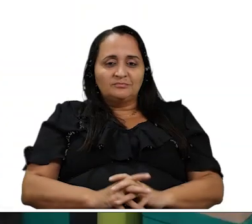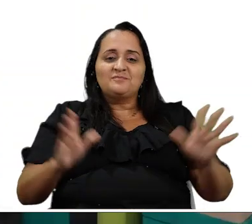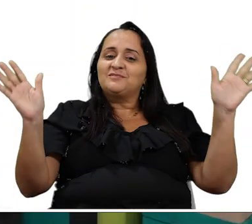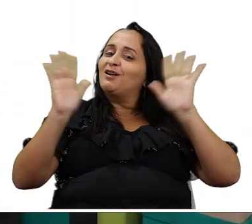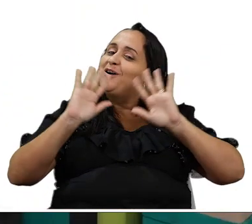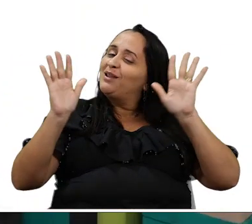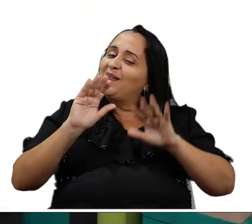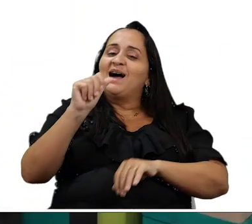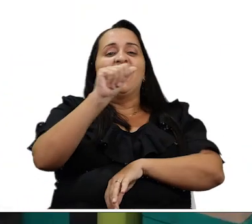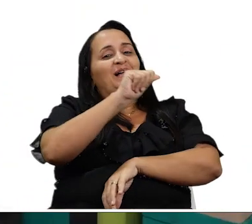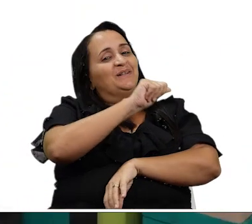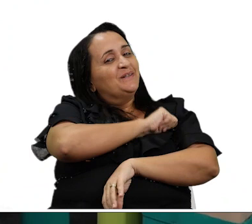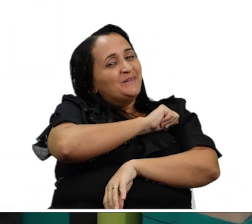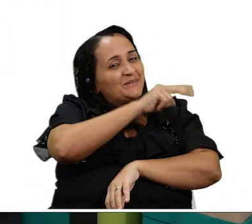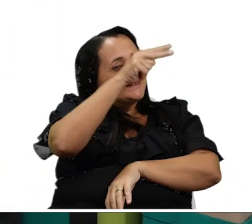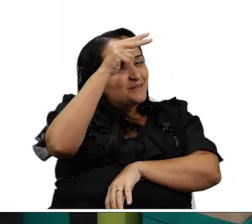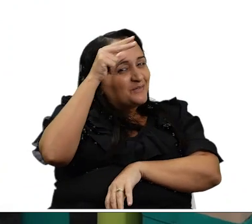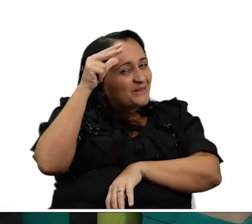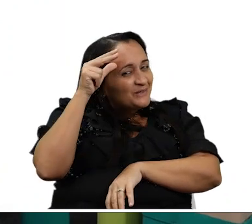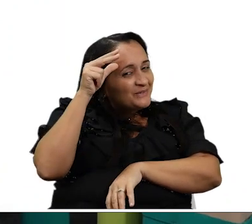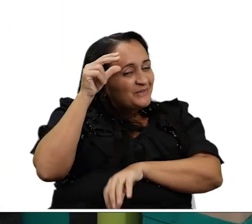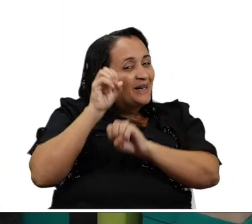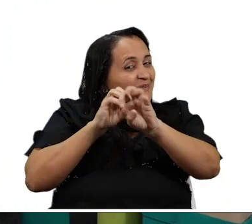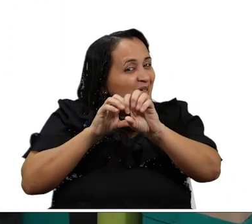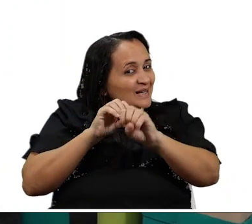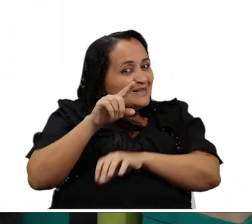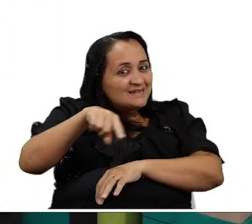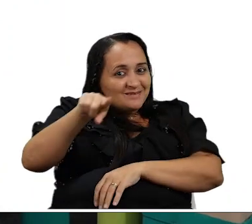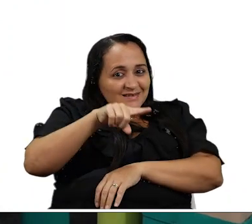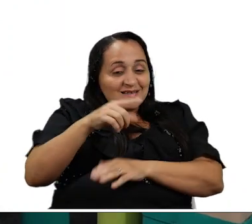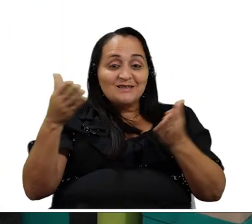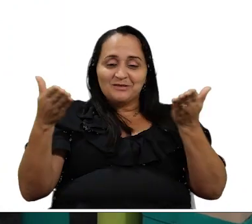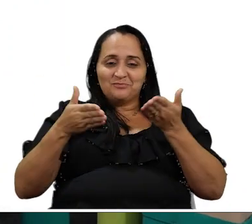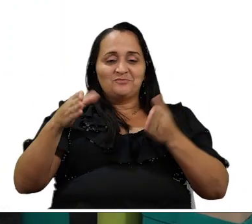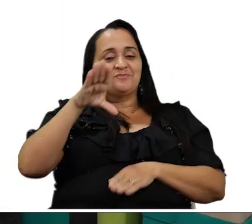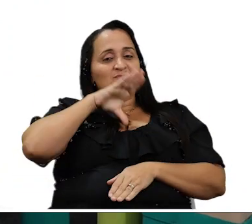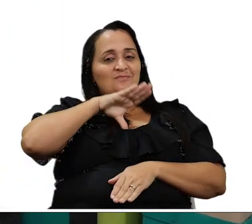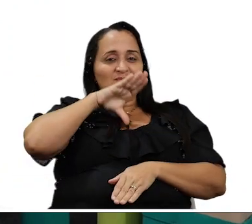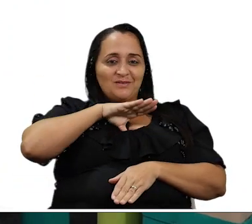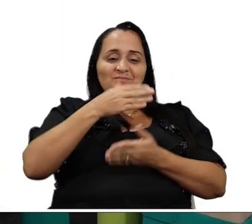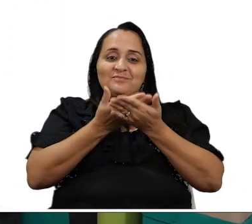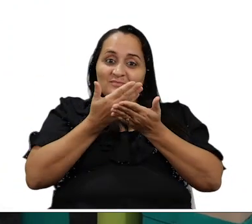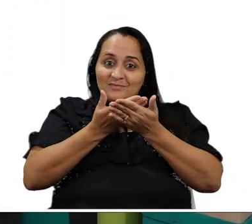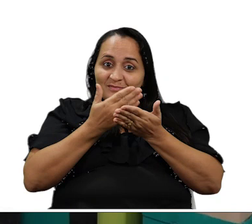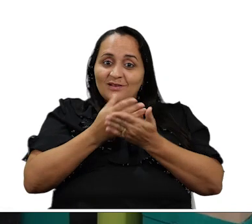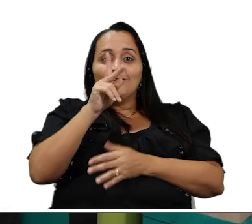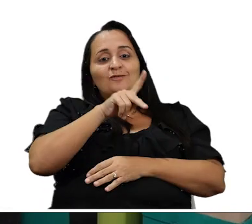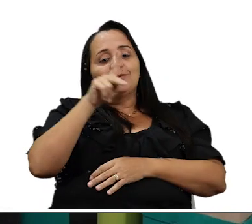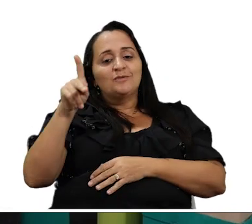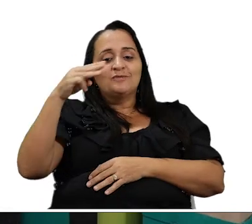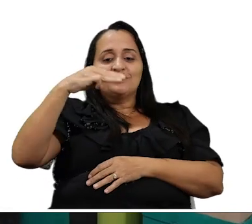Olá, alunos da Rede Municipal de Ensino. Agora a nossa aula é de língua portuguesa para o ciclo 2 com a professora